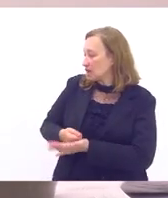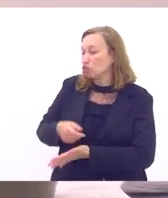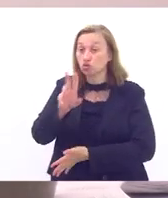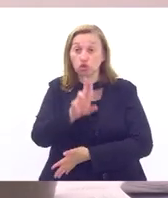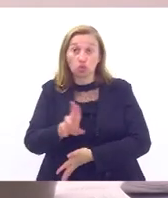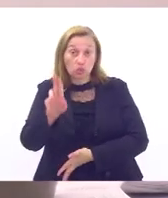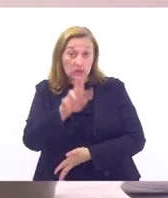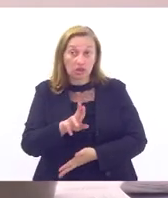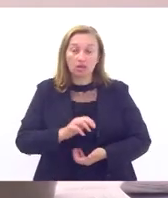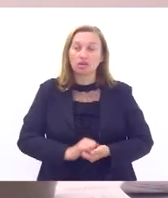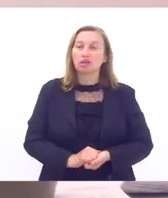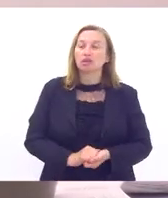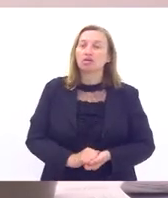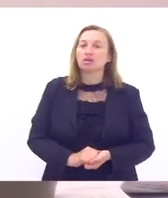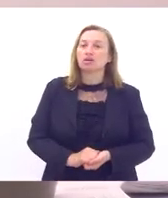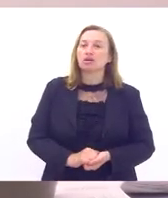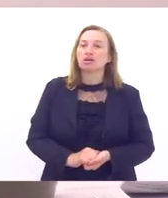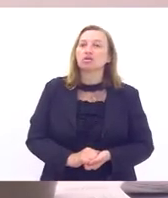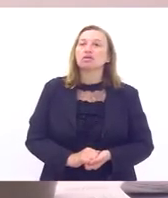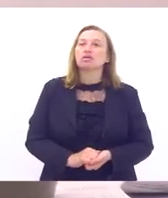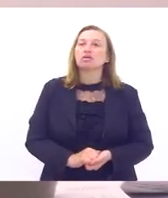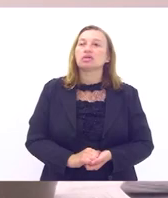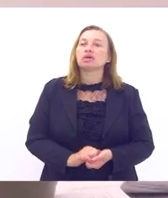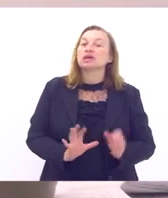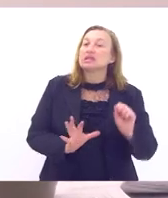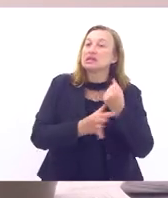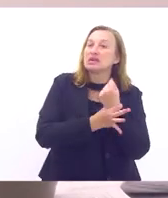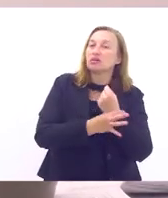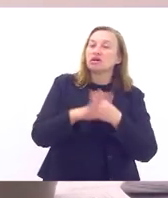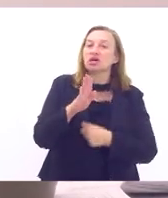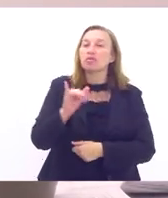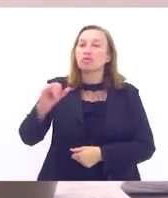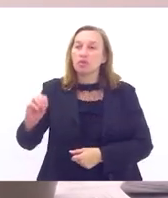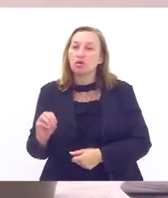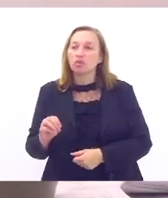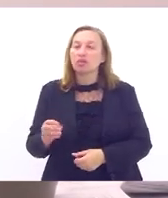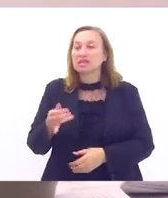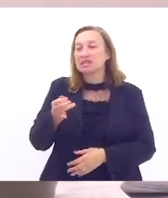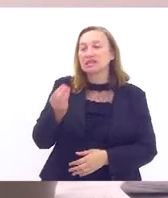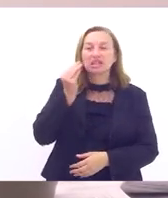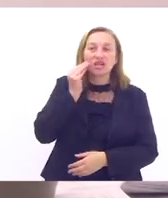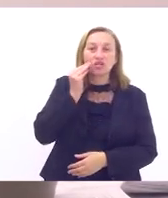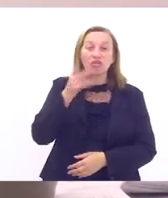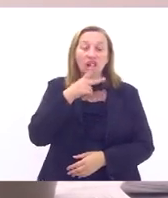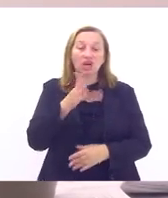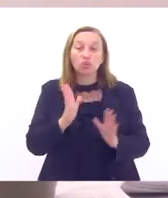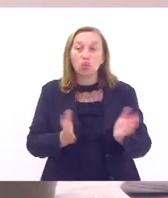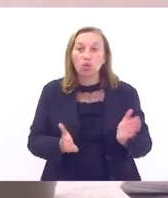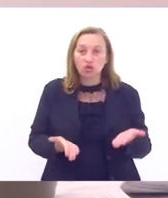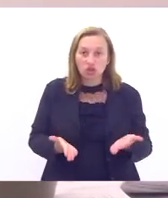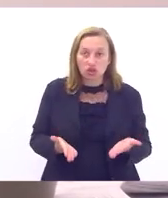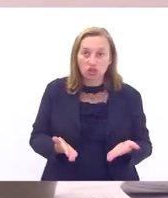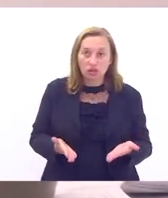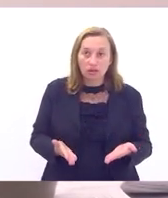utilização de capela de biossegurança para a realização desses testes, o que foi confirmado hoje aqui, hoje, pela